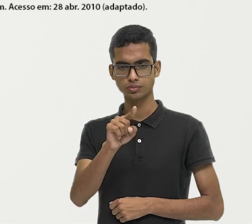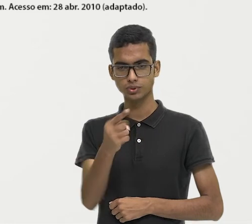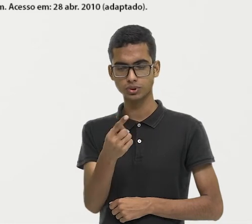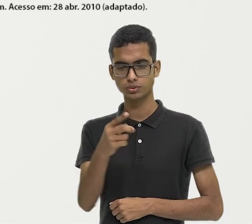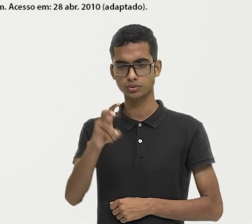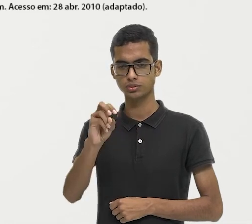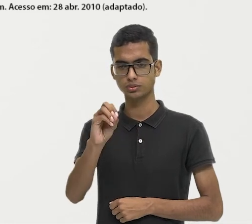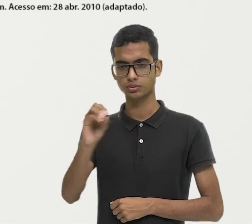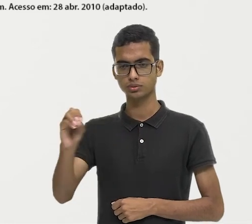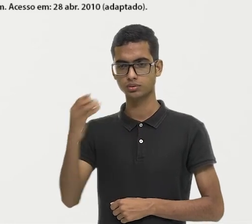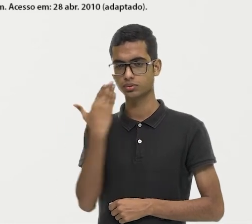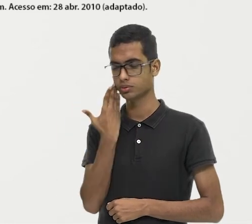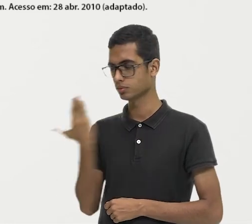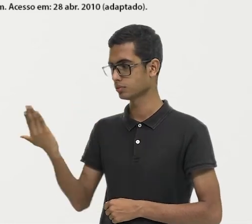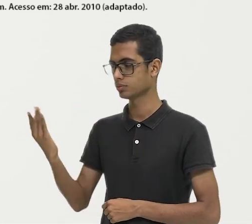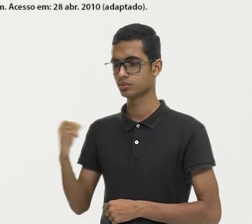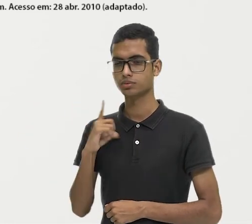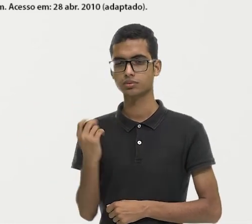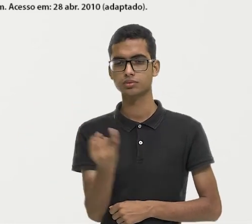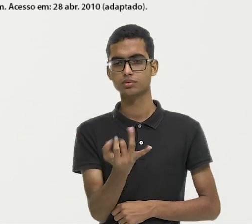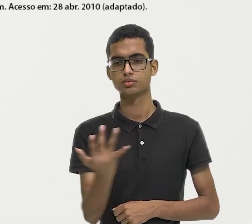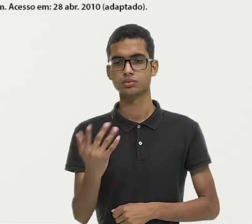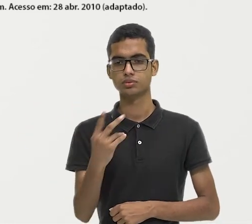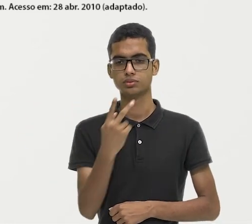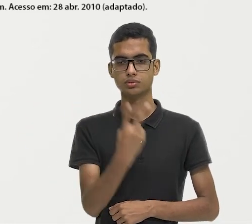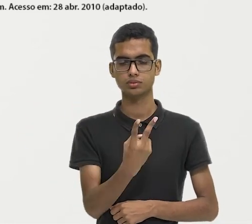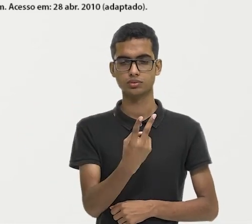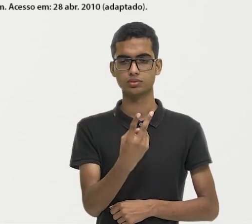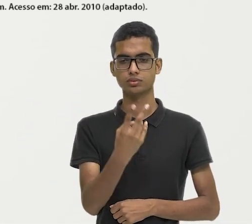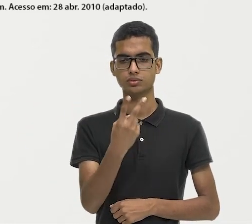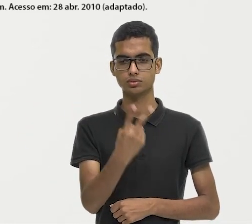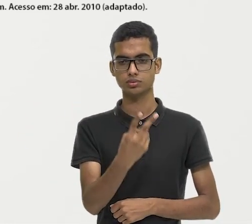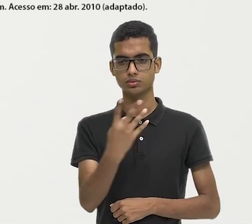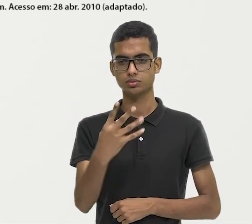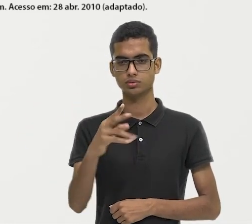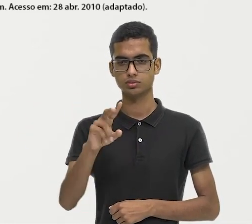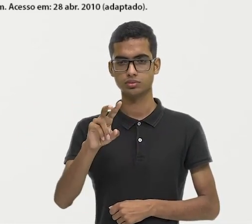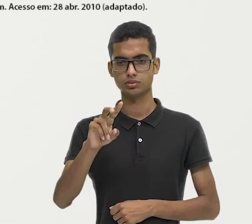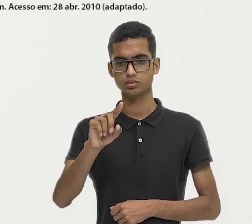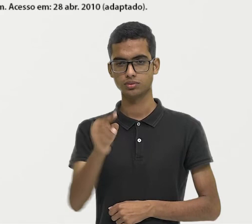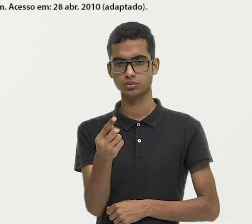24.500, tá certo? Então, nós temos um total de